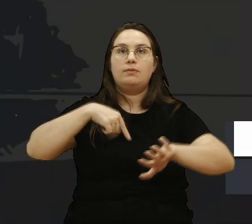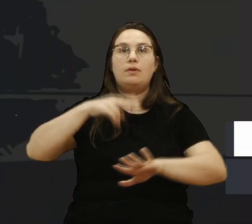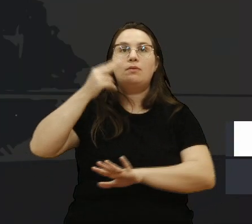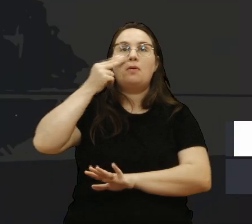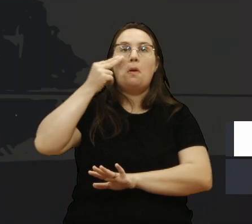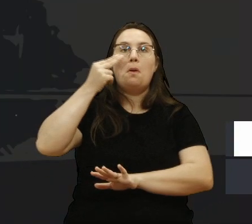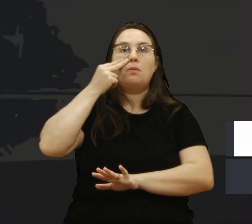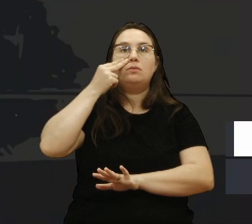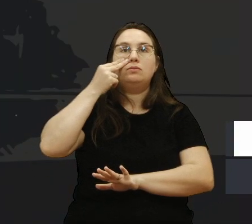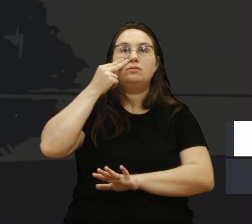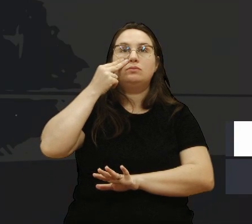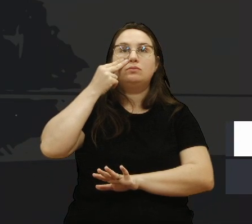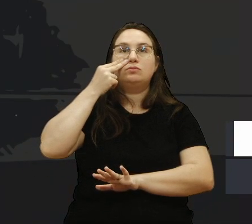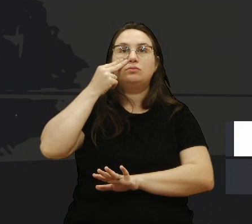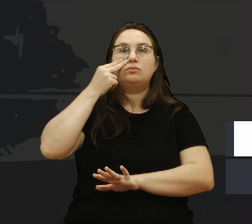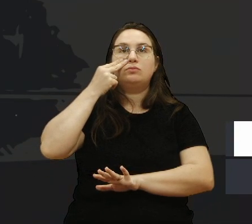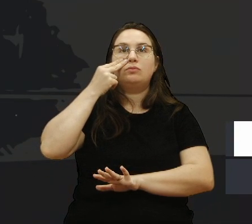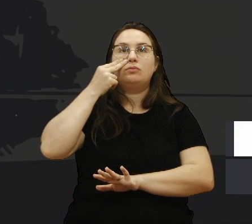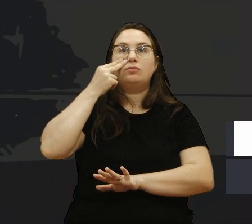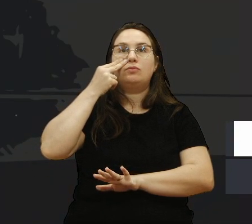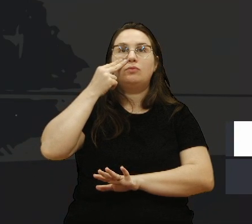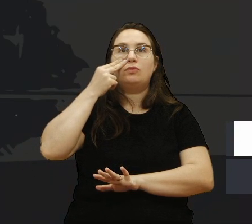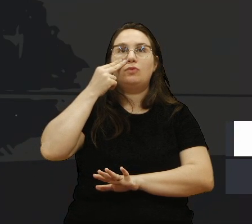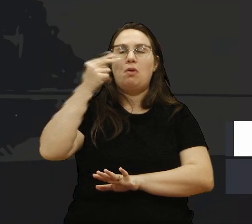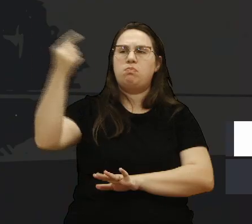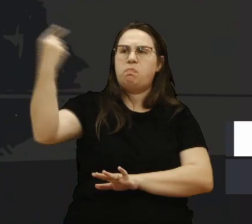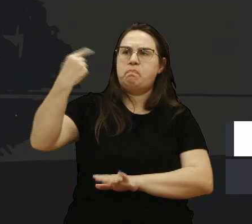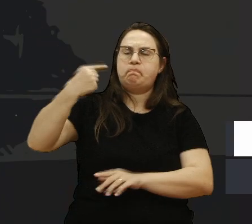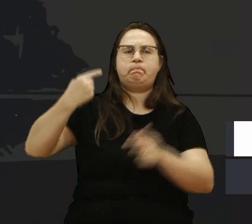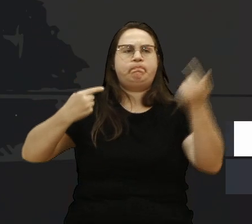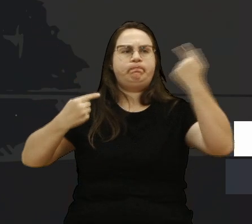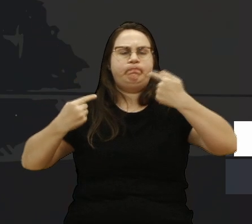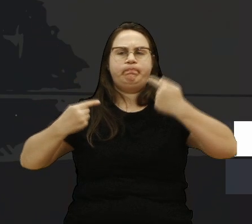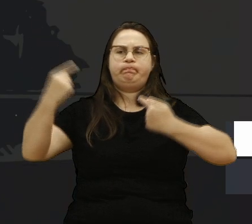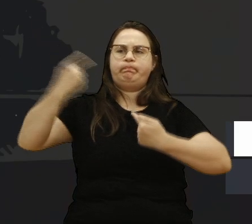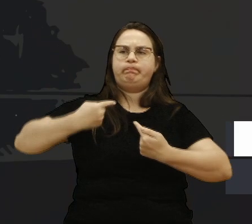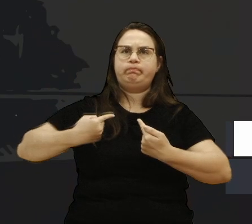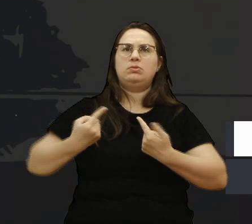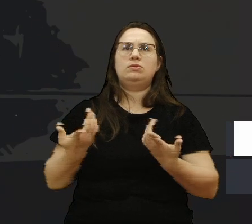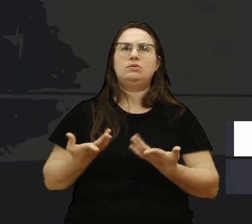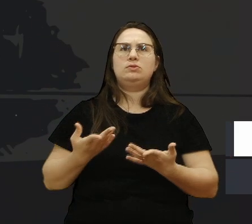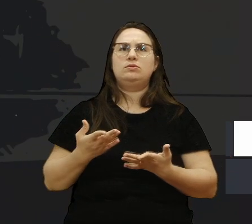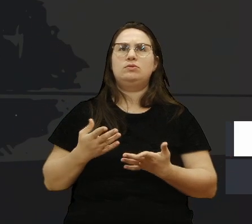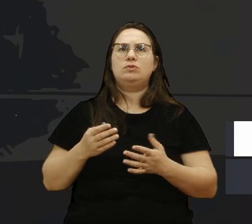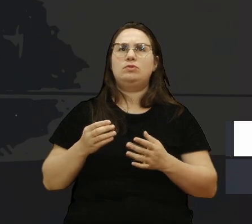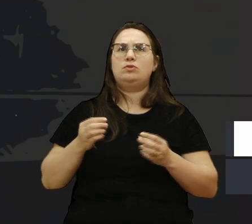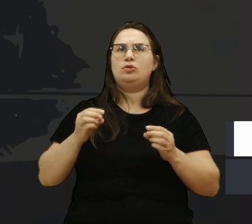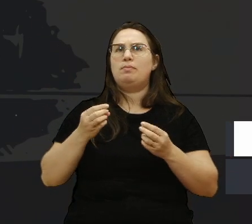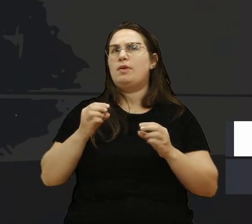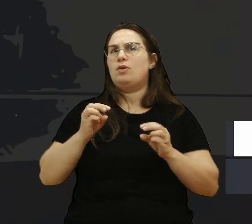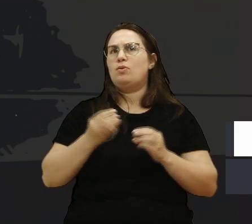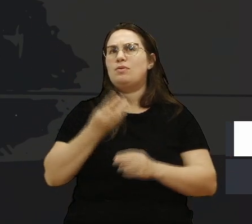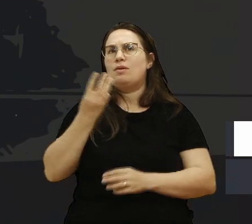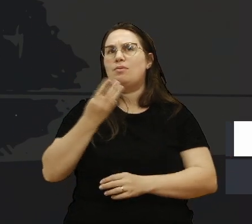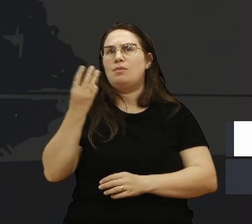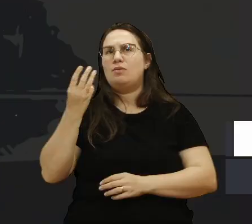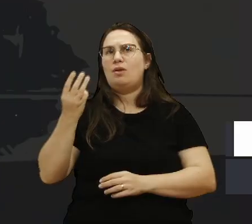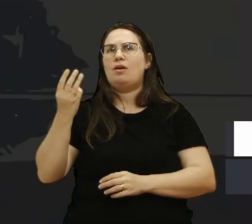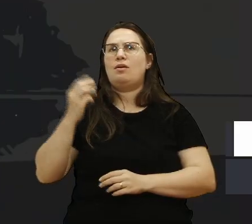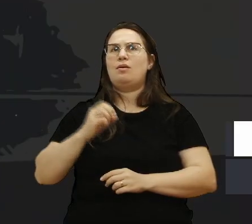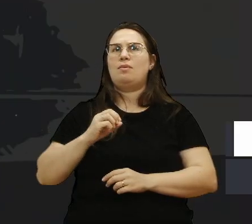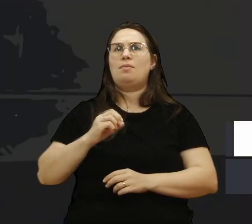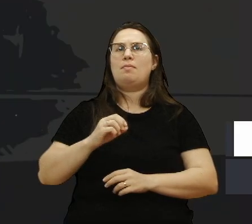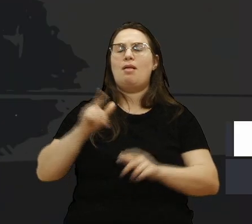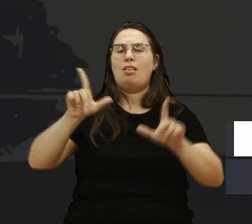fala foi severamente atacado pelo site UOL, pela